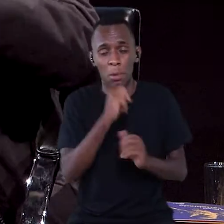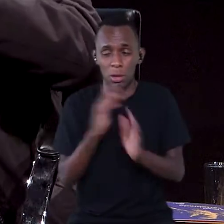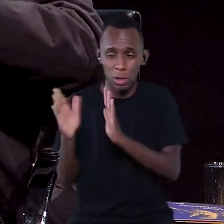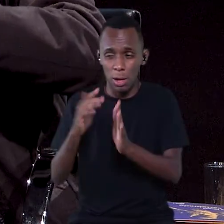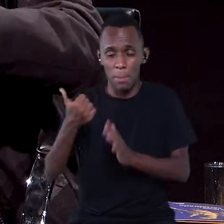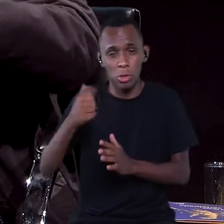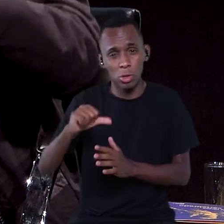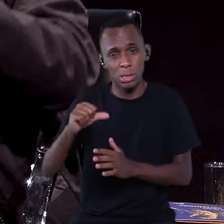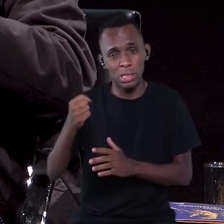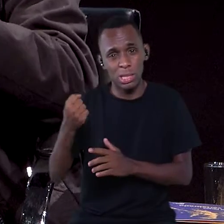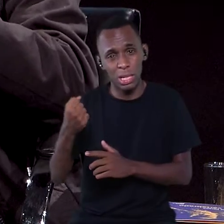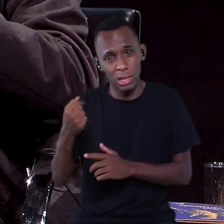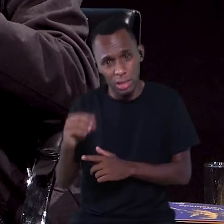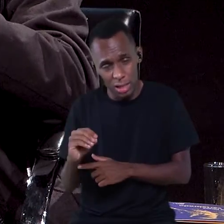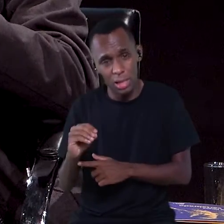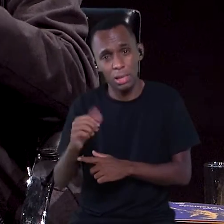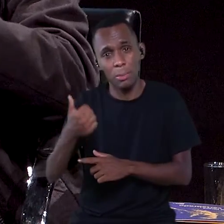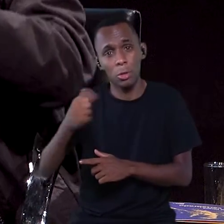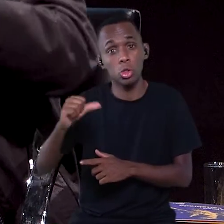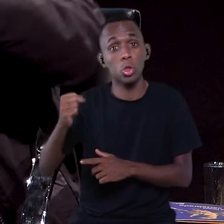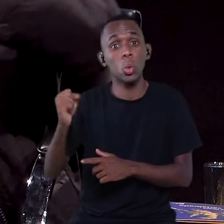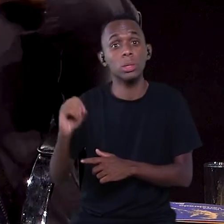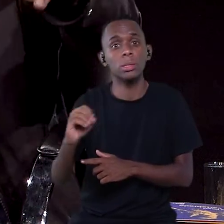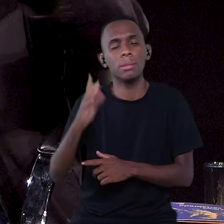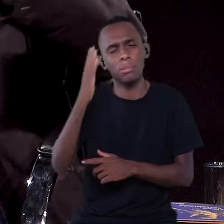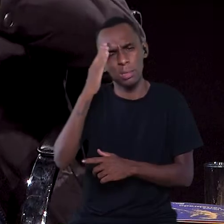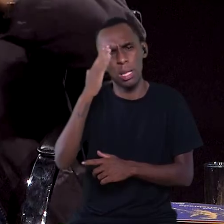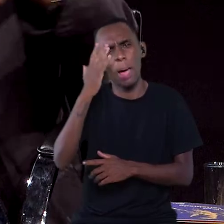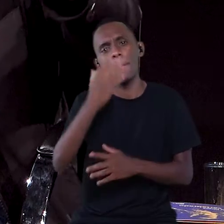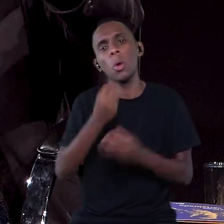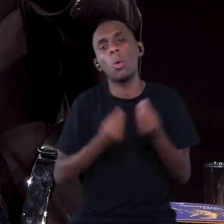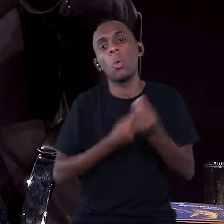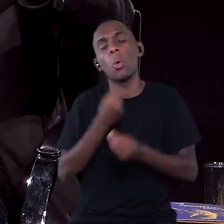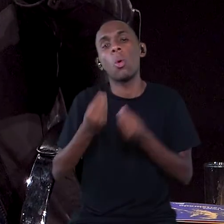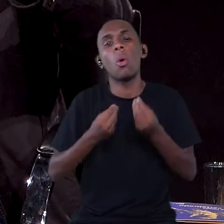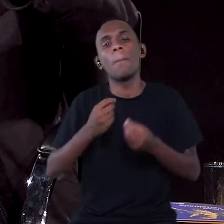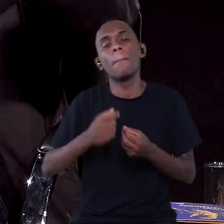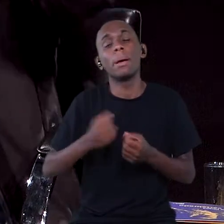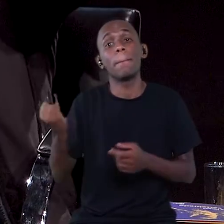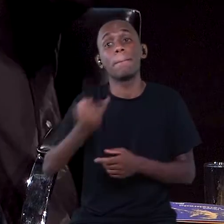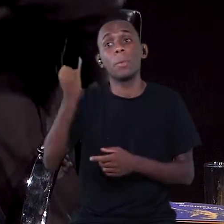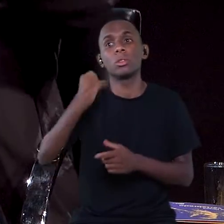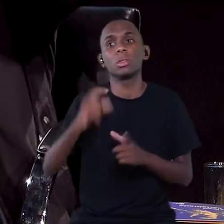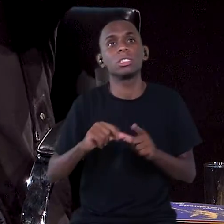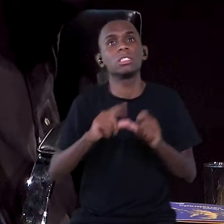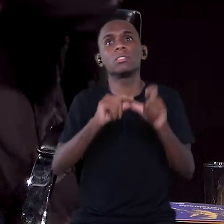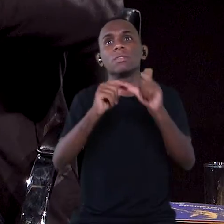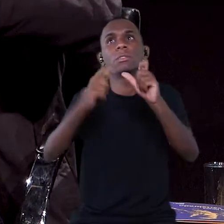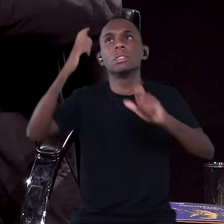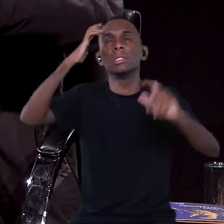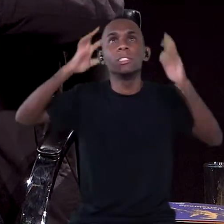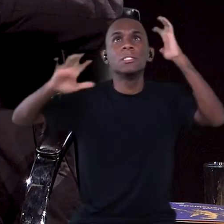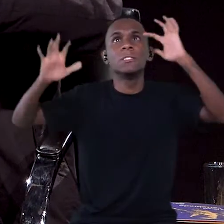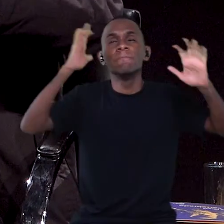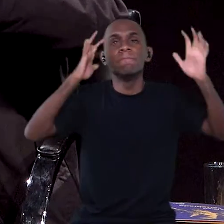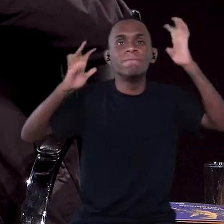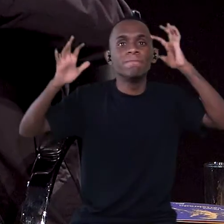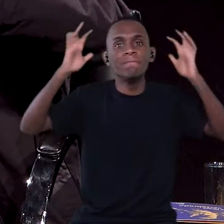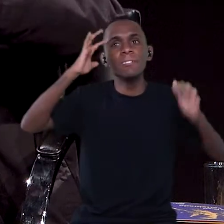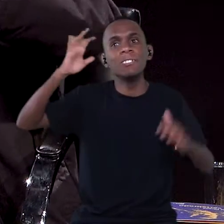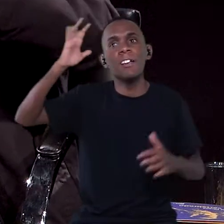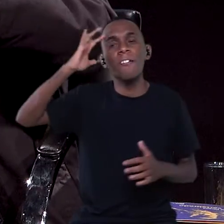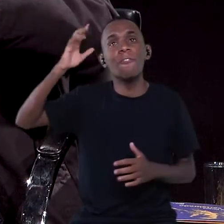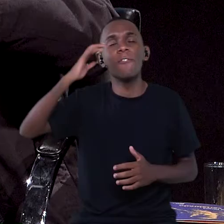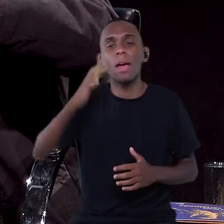70, meados dos anos 80, sabe o quanto eram importantes as viagens psicodélicas, né? um país soturno, do sufoco. Às vezes a